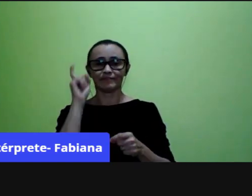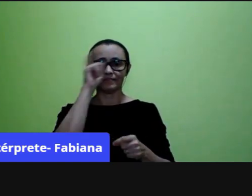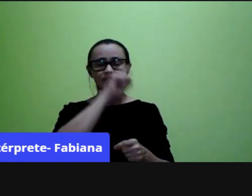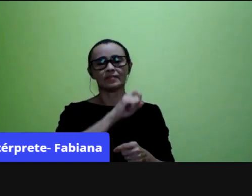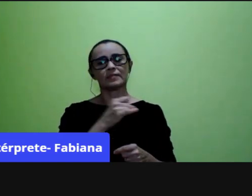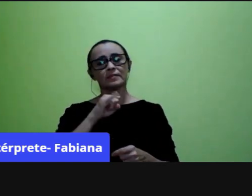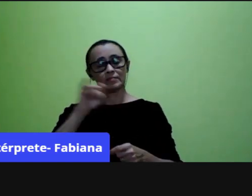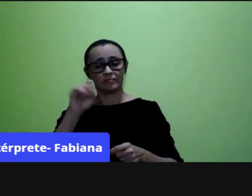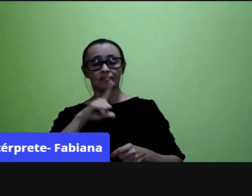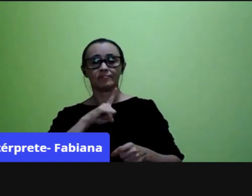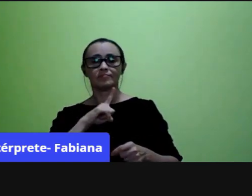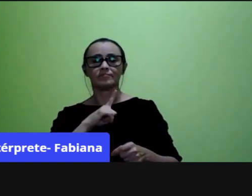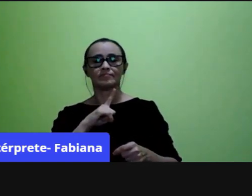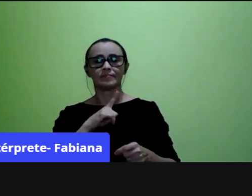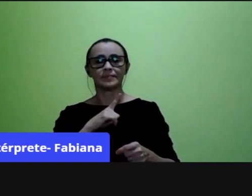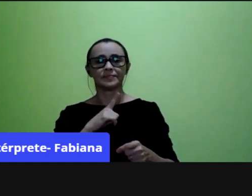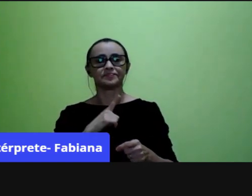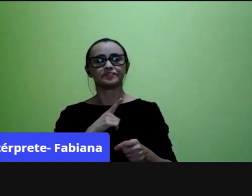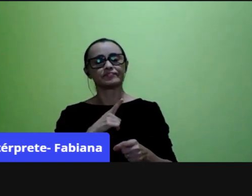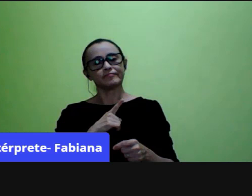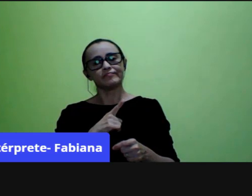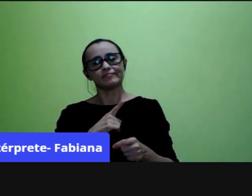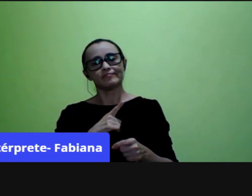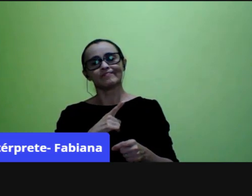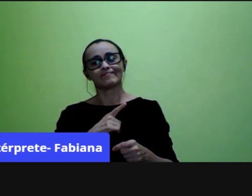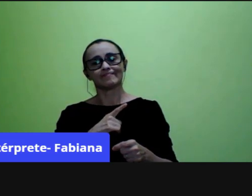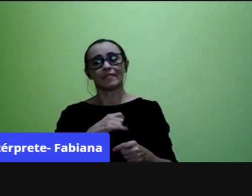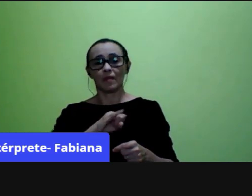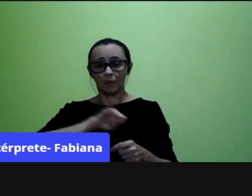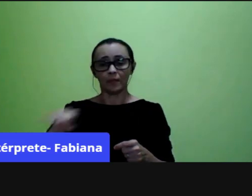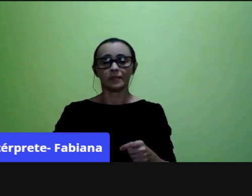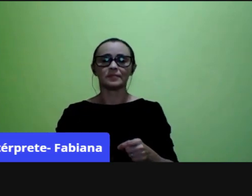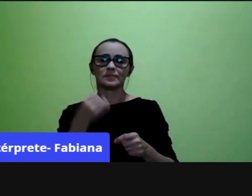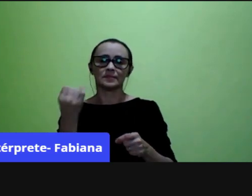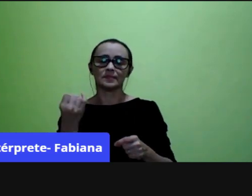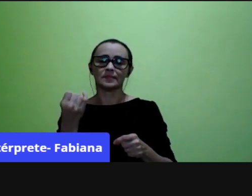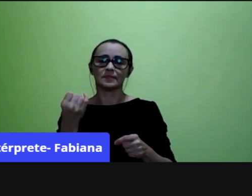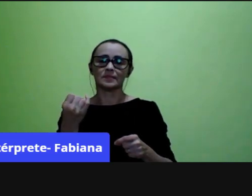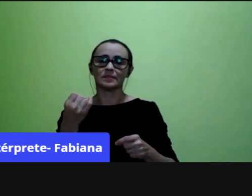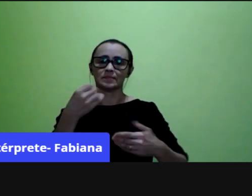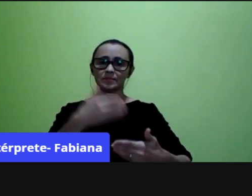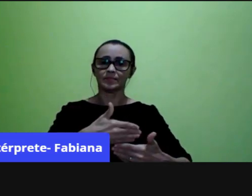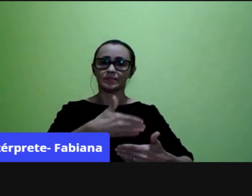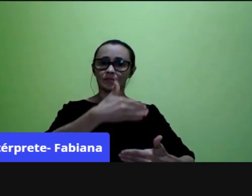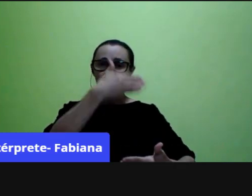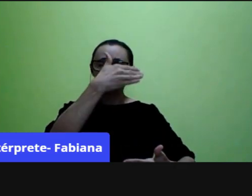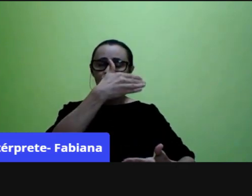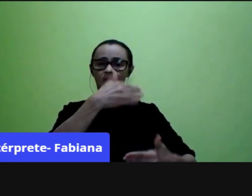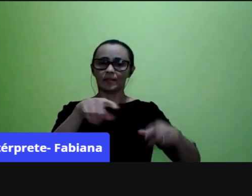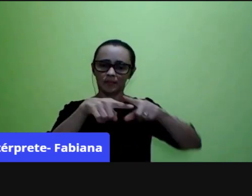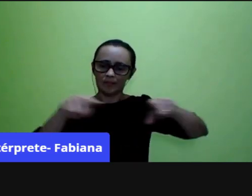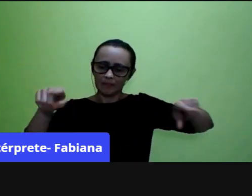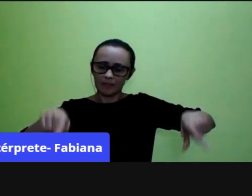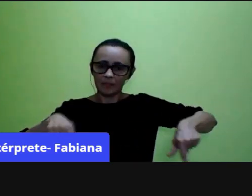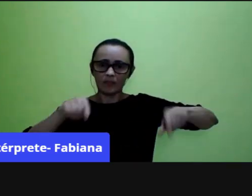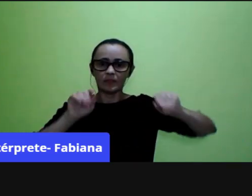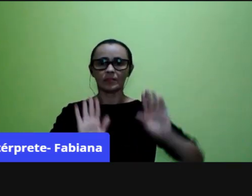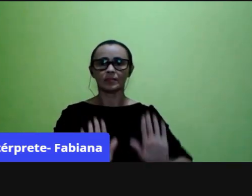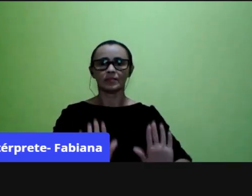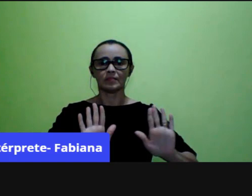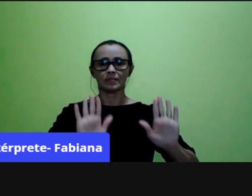tiverem oportunidade de fazer esse isolamento, dá para colocar lá, certo? Pega as cartelas e coloca